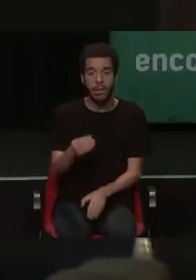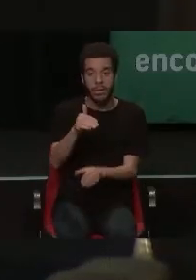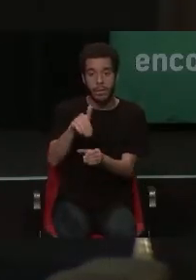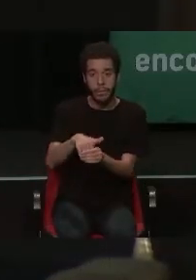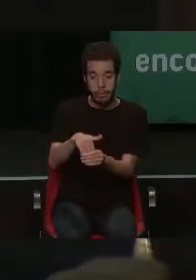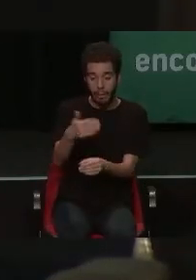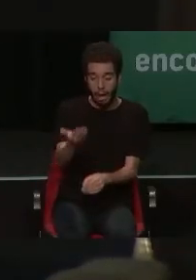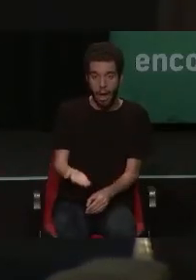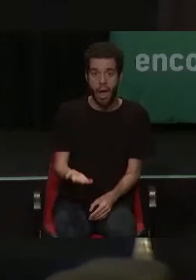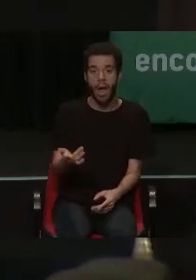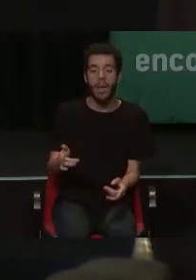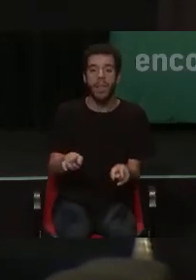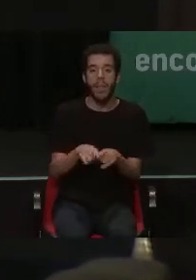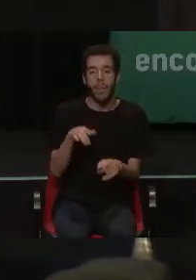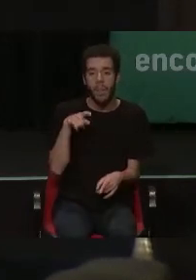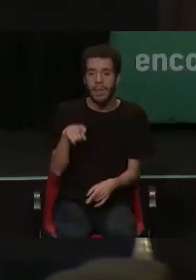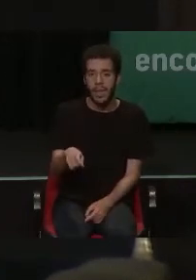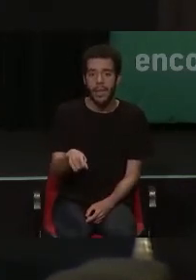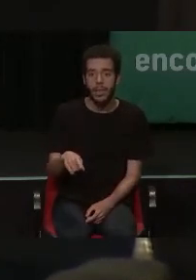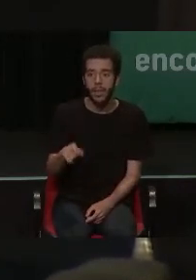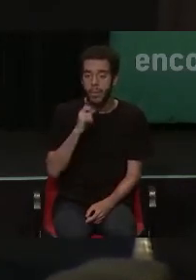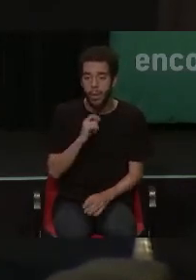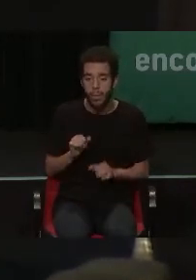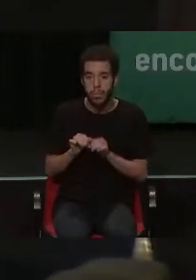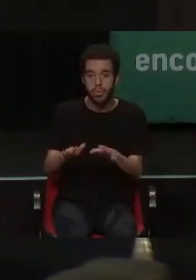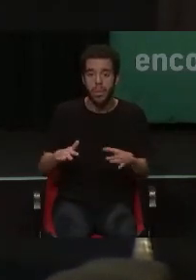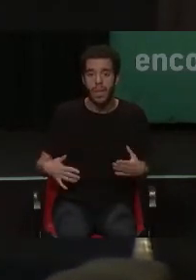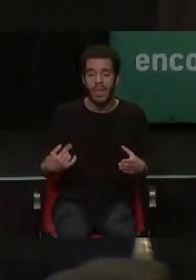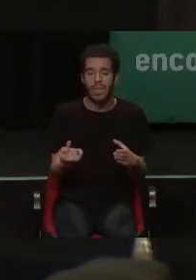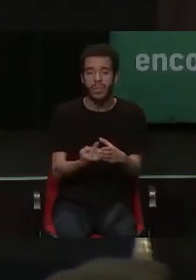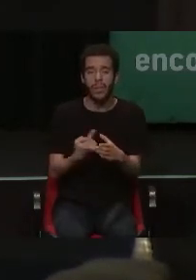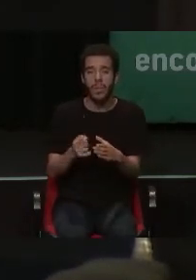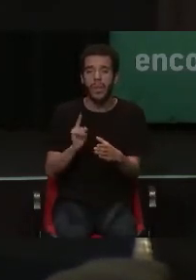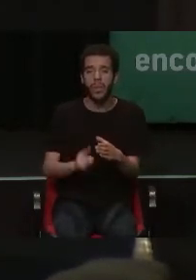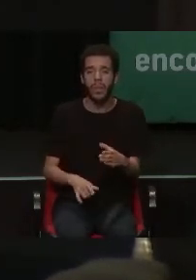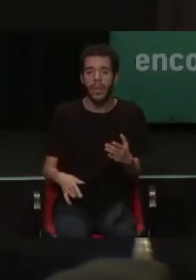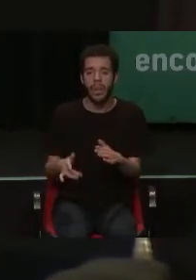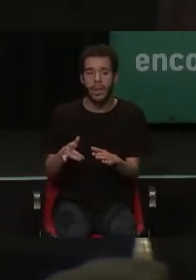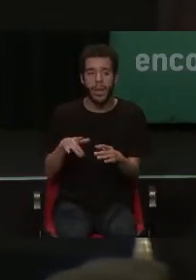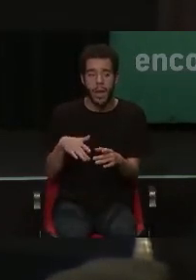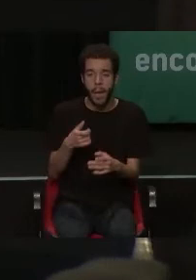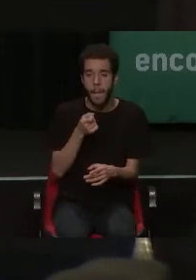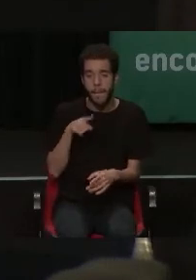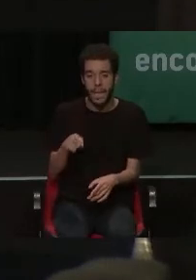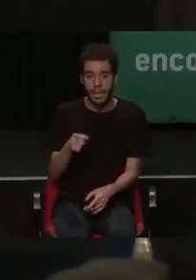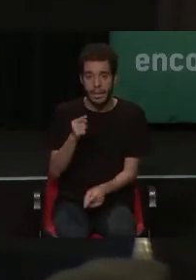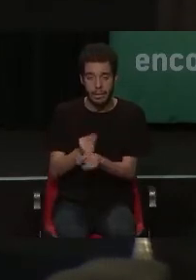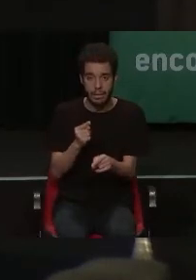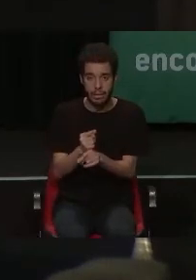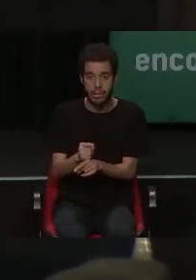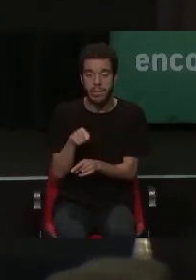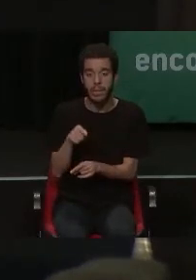bactérias gram-negativas. Neste caso, o que foi isolado foi a resistência a Escherichia coli, que pode ou não